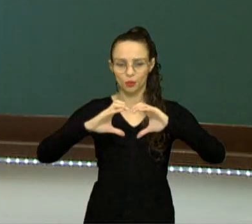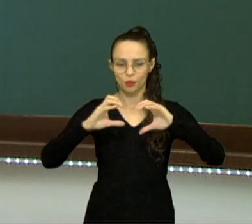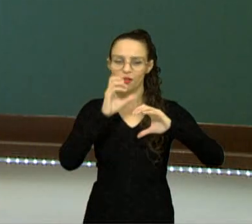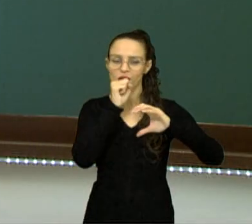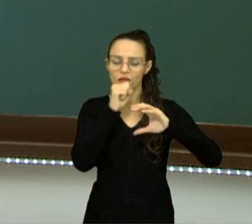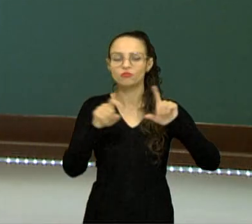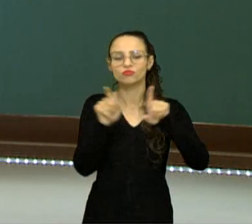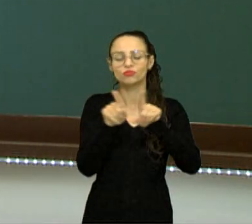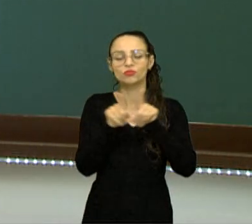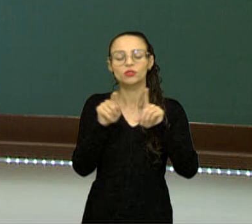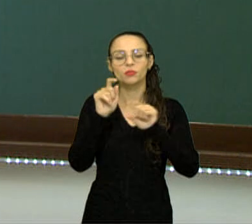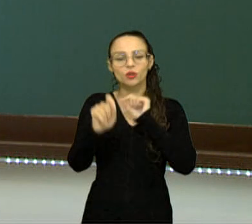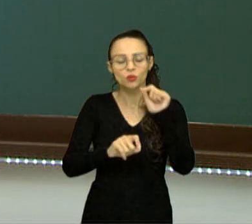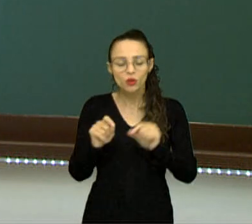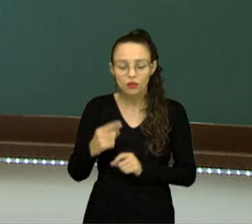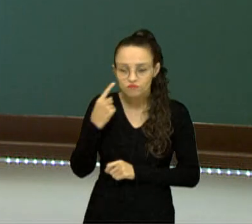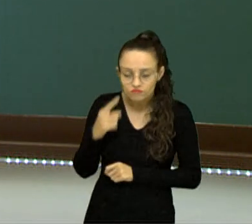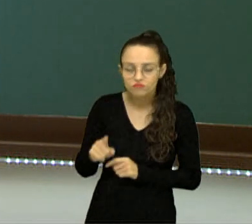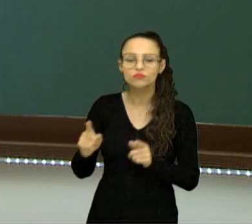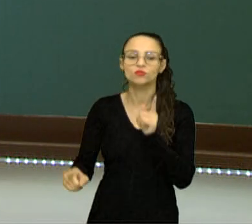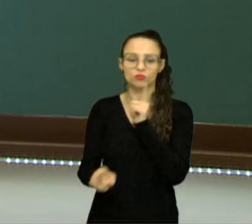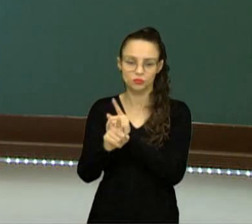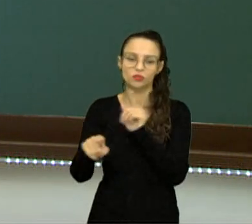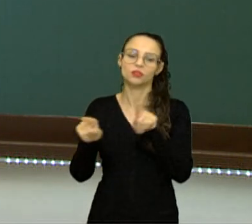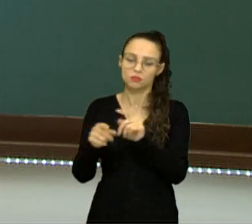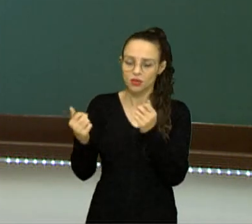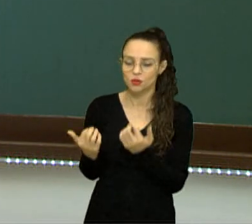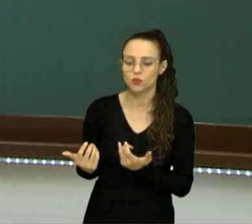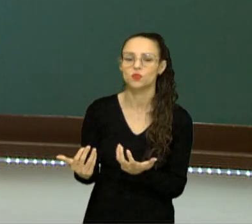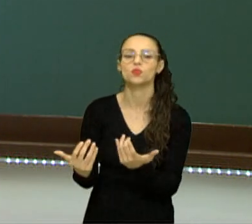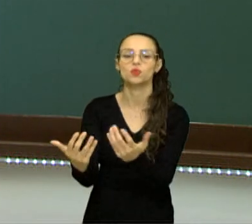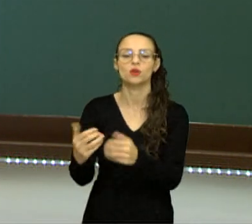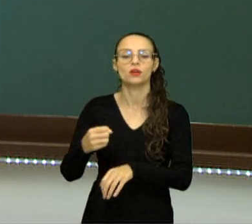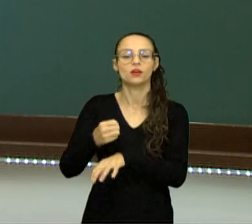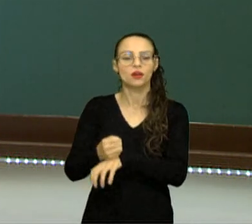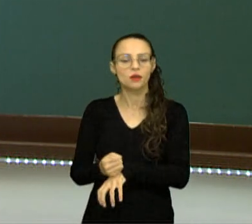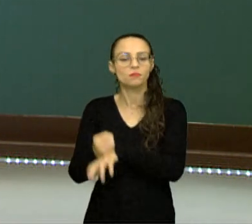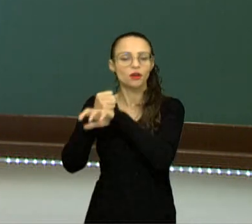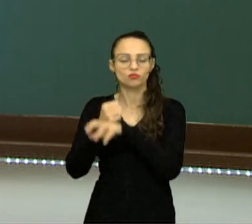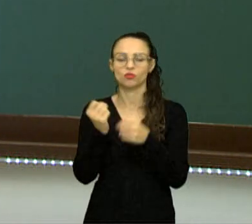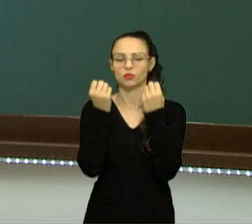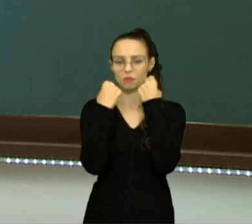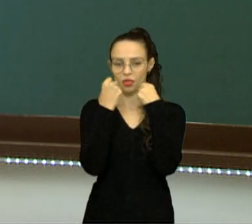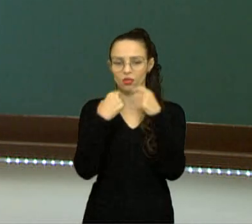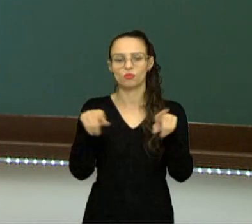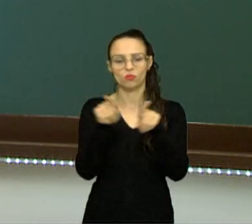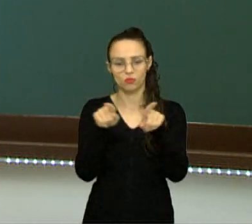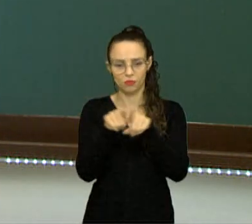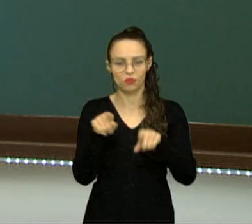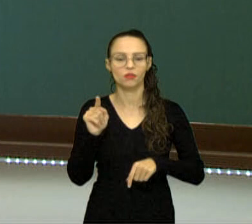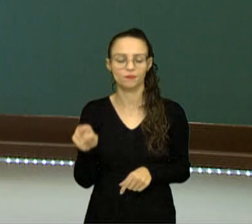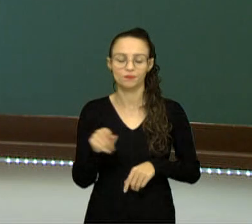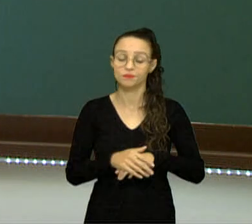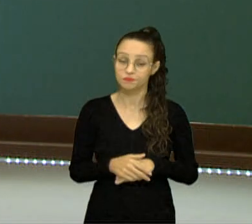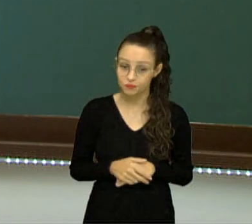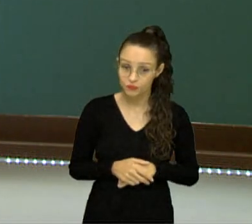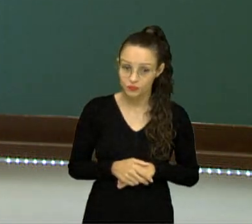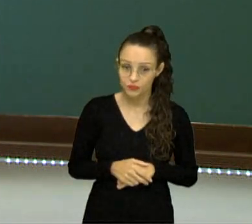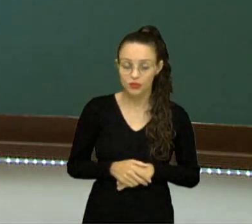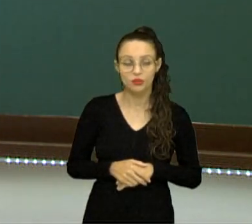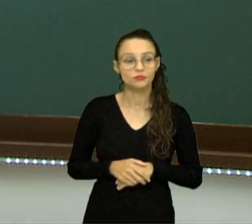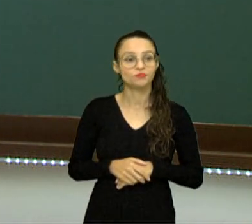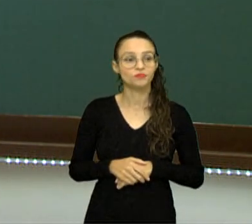também, a arqueologia encontrou também plantio de mandioca e de milho também ali na região da Amazônia. Ou seja, não é